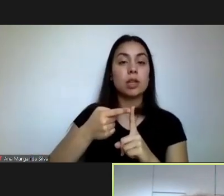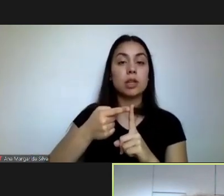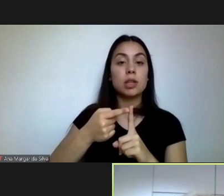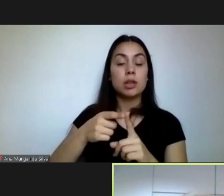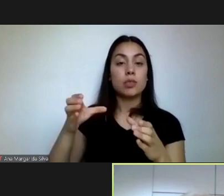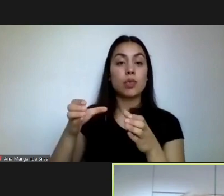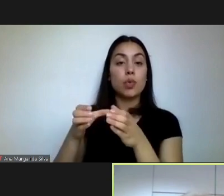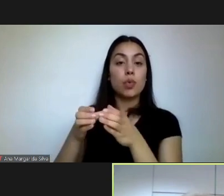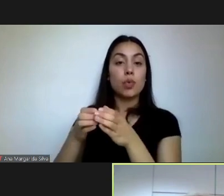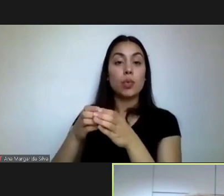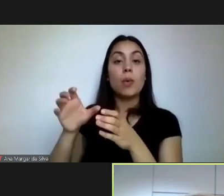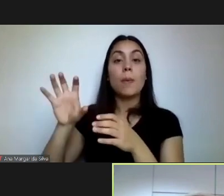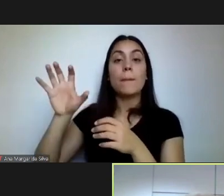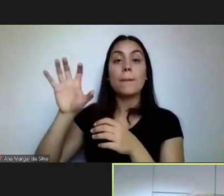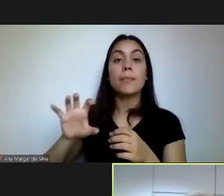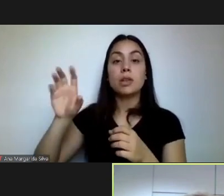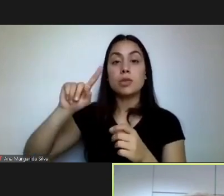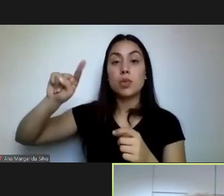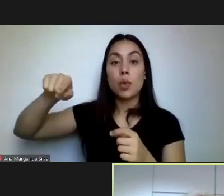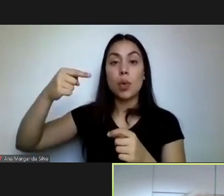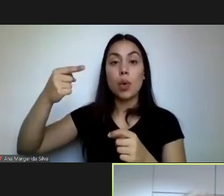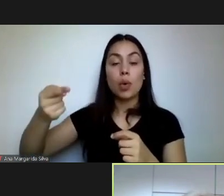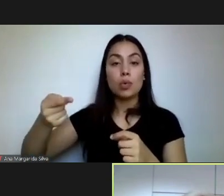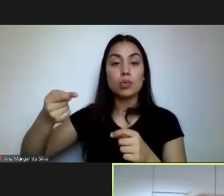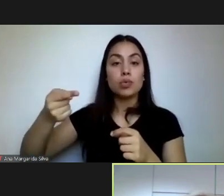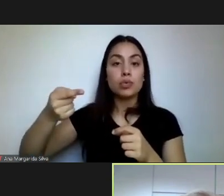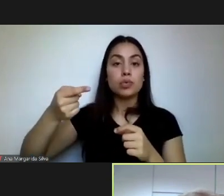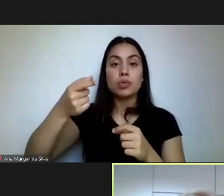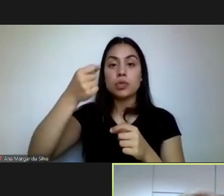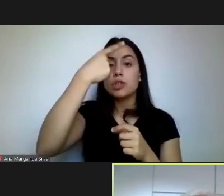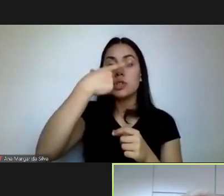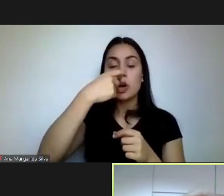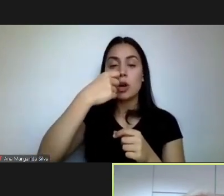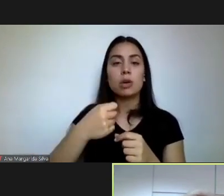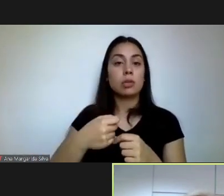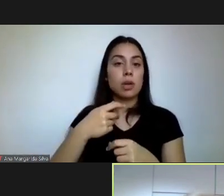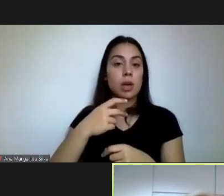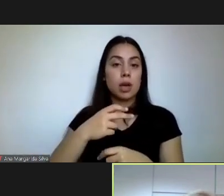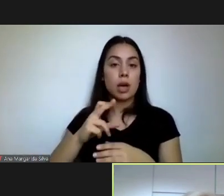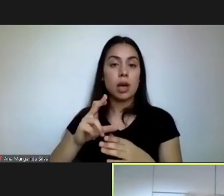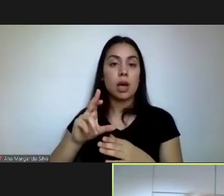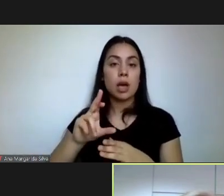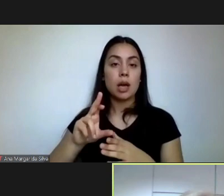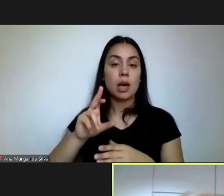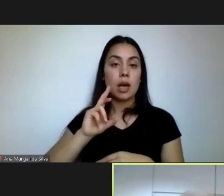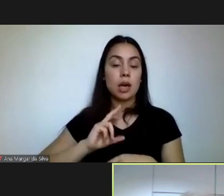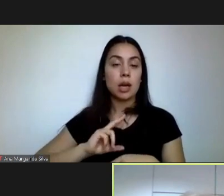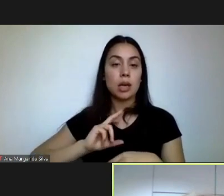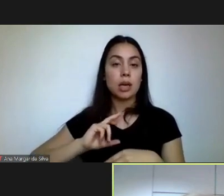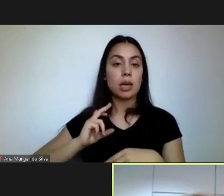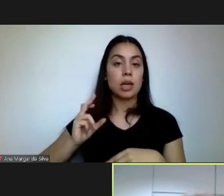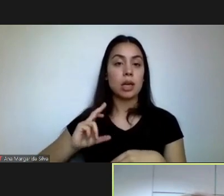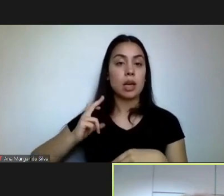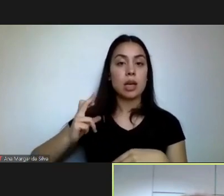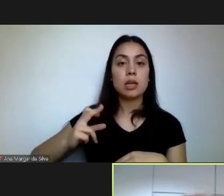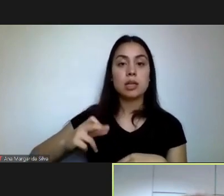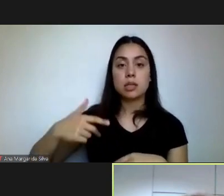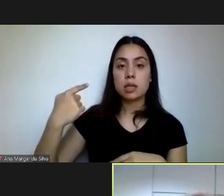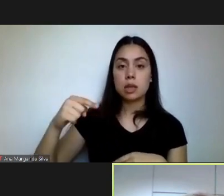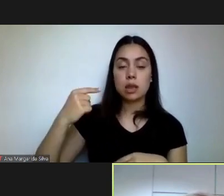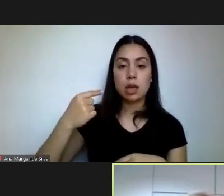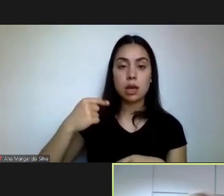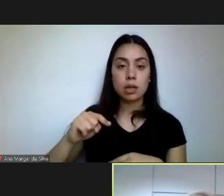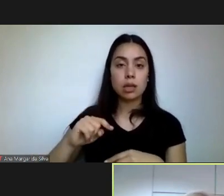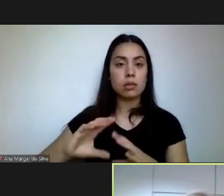todos ignorantes, tinham as suas riquezas, tinham as suas culturas e alguns bastante desenvolvidos, e sabemos isso pela